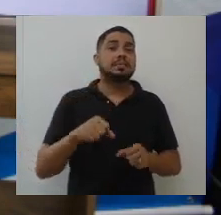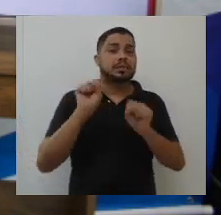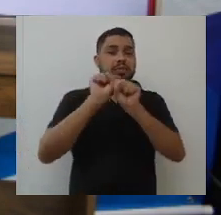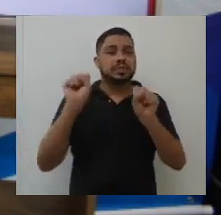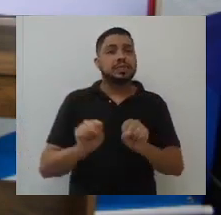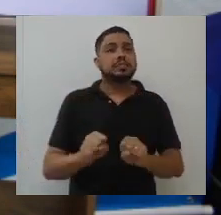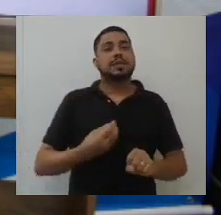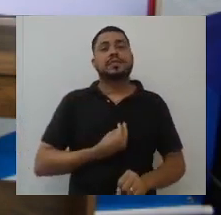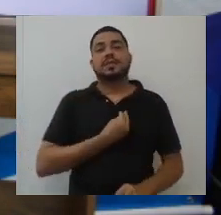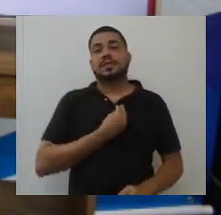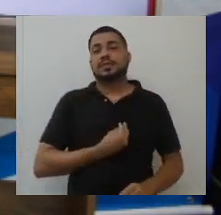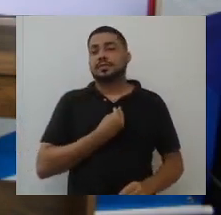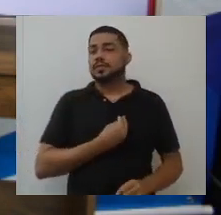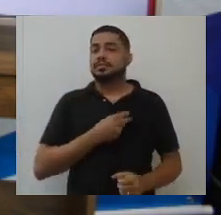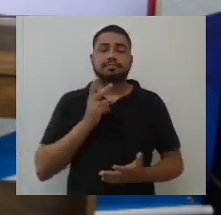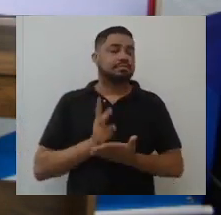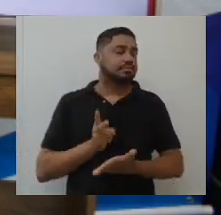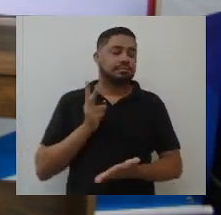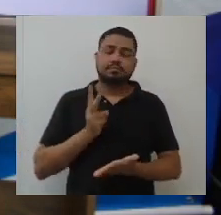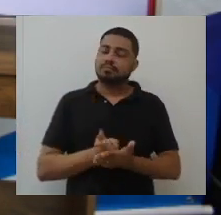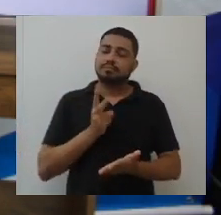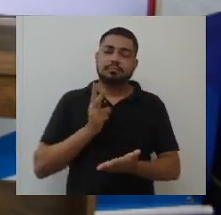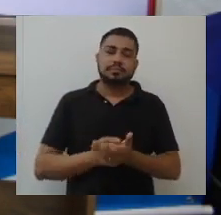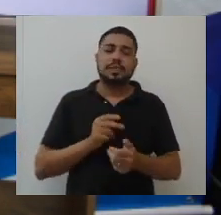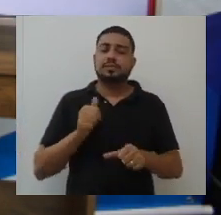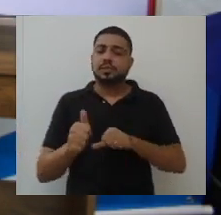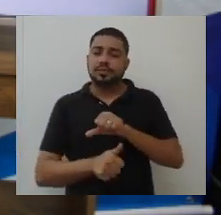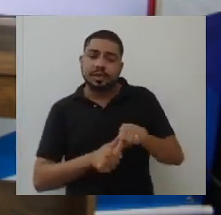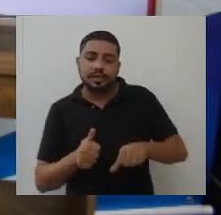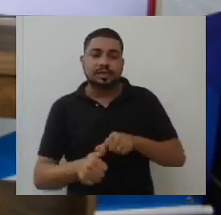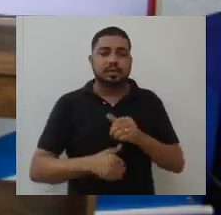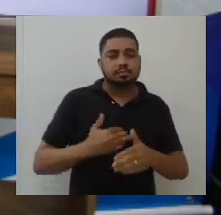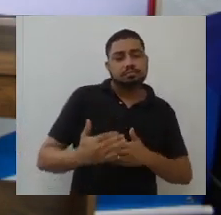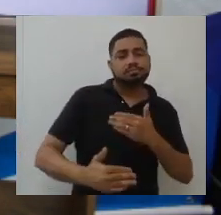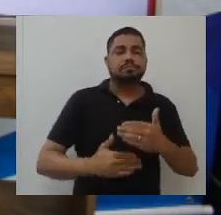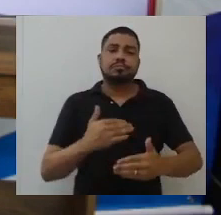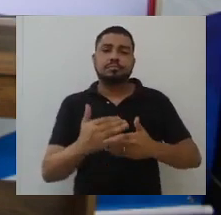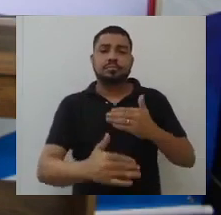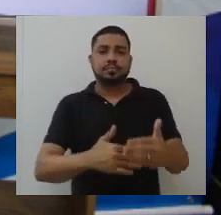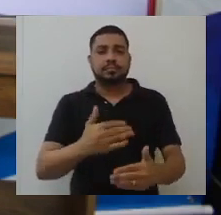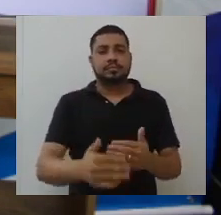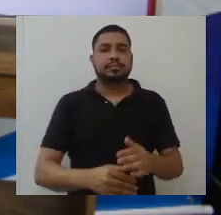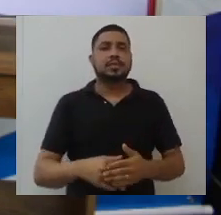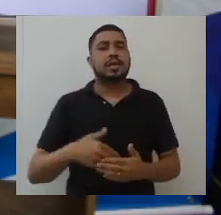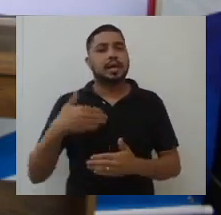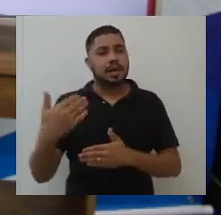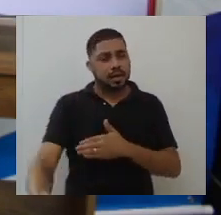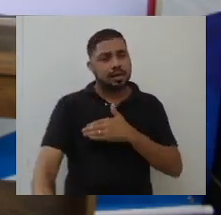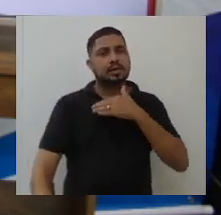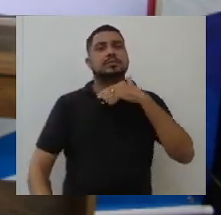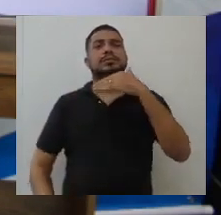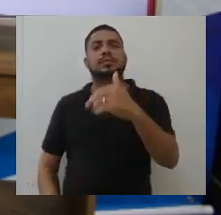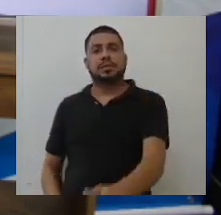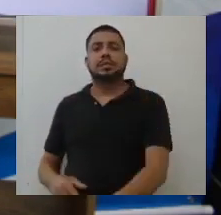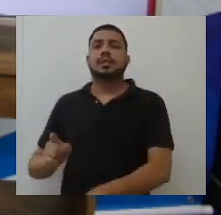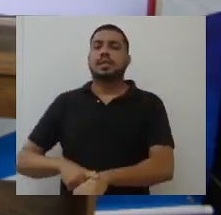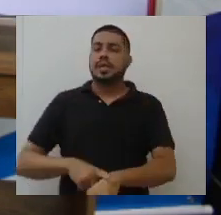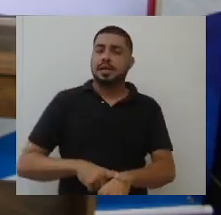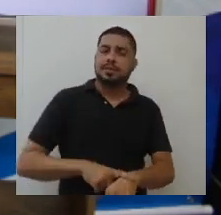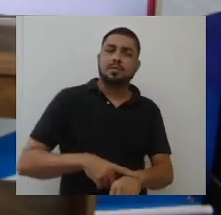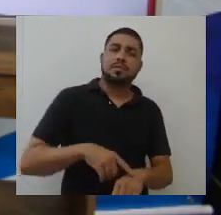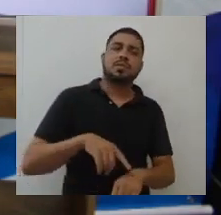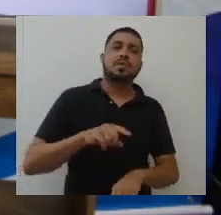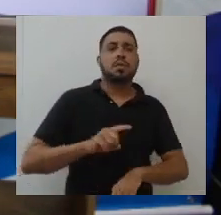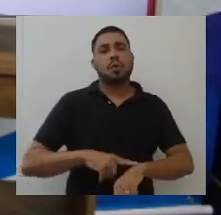vivo, né? Ela está sempre em transformação, em mudança. Então, a cada tempo, a cada hora, eu posso encontrar